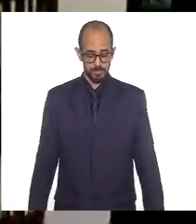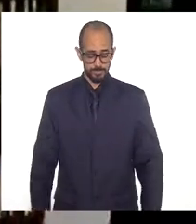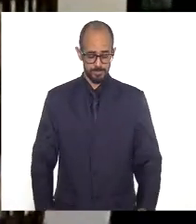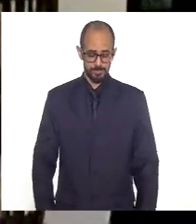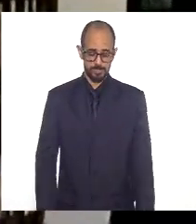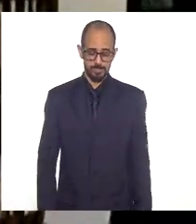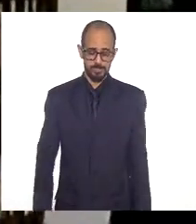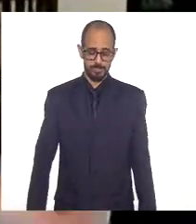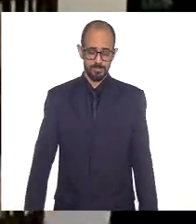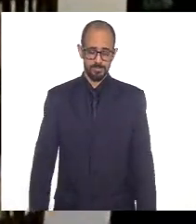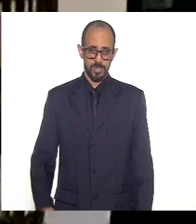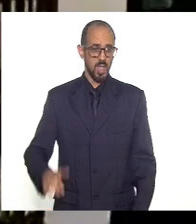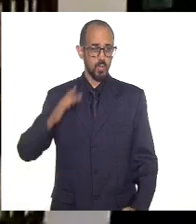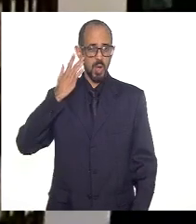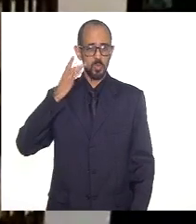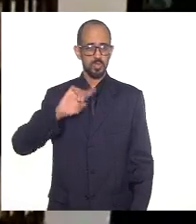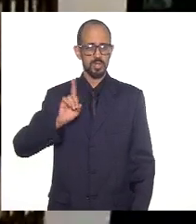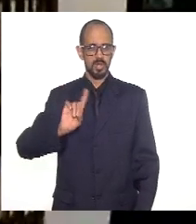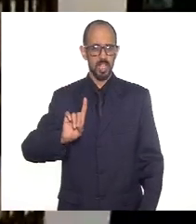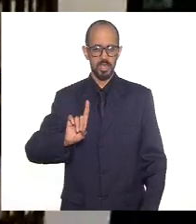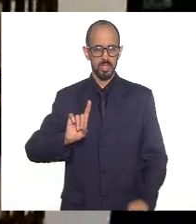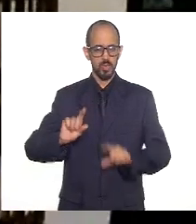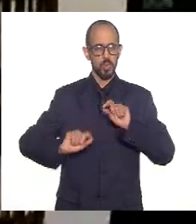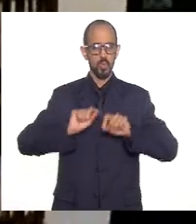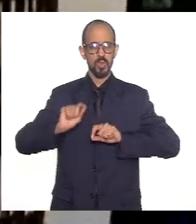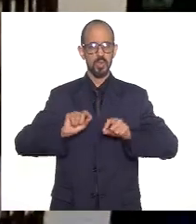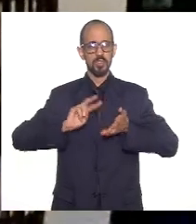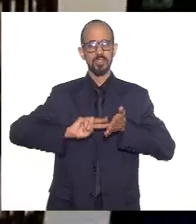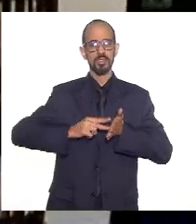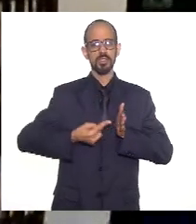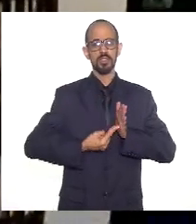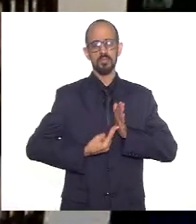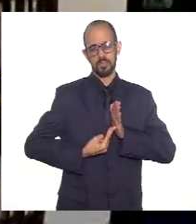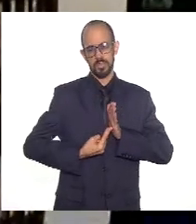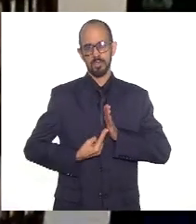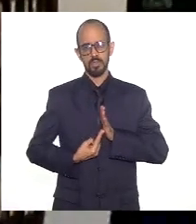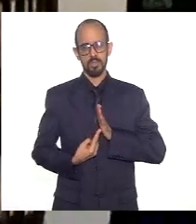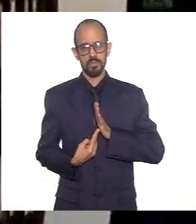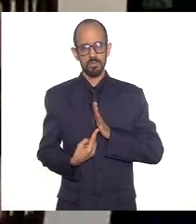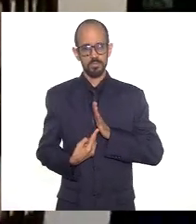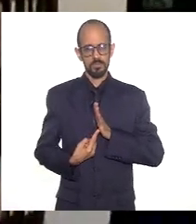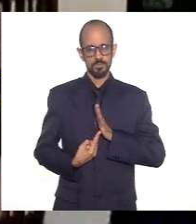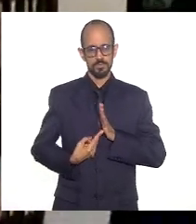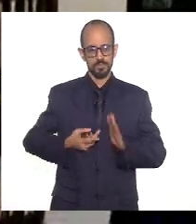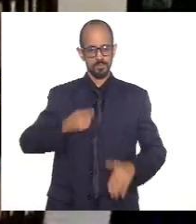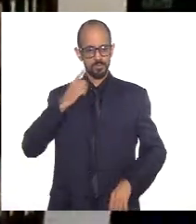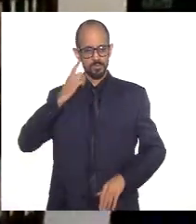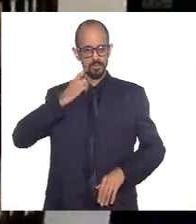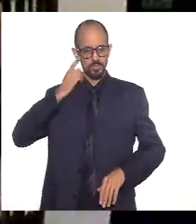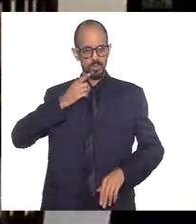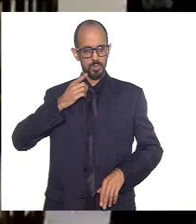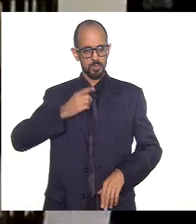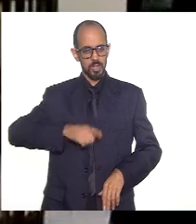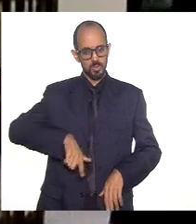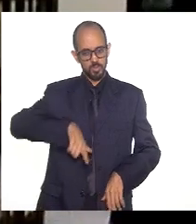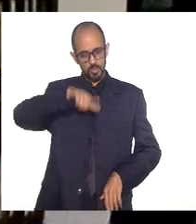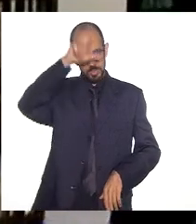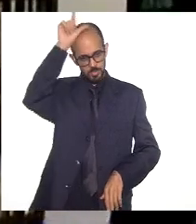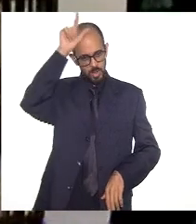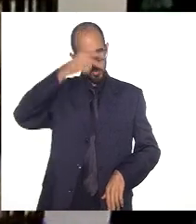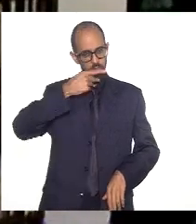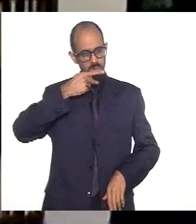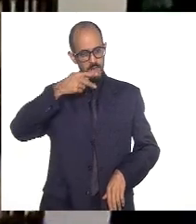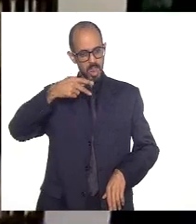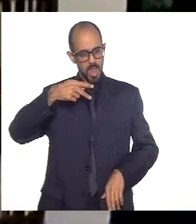Eu não sei o que significa o deputado Luiz Paulo Corrêa da Rocha falar